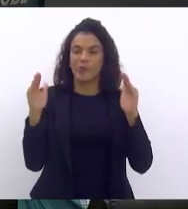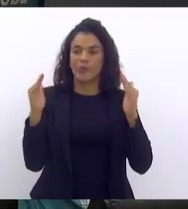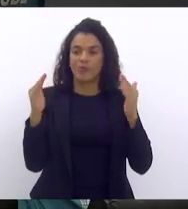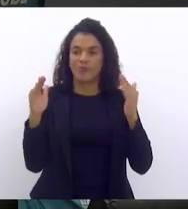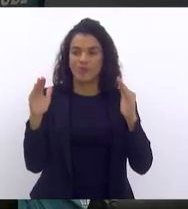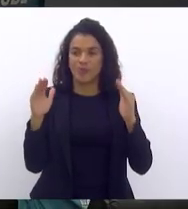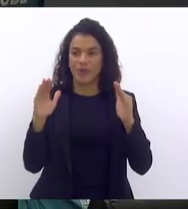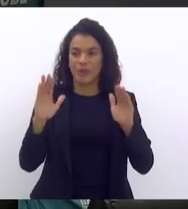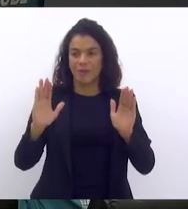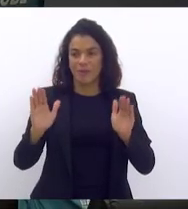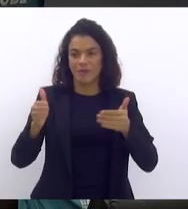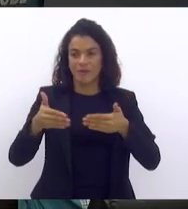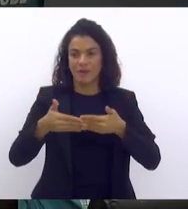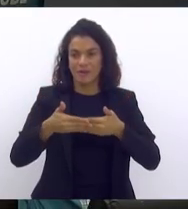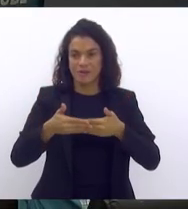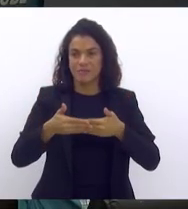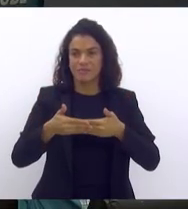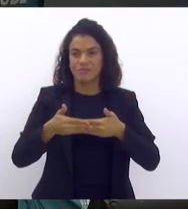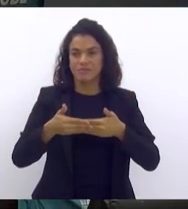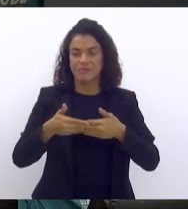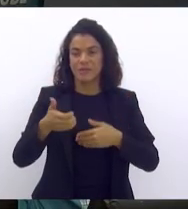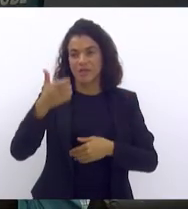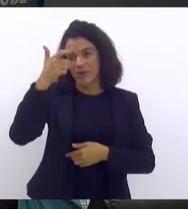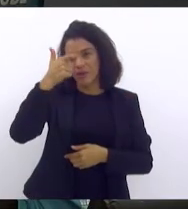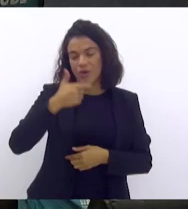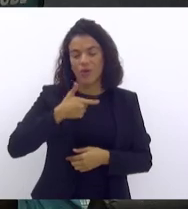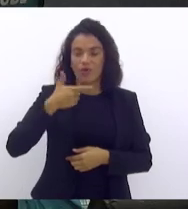Para finalizar, eu queria falar que